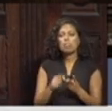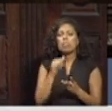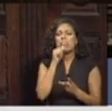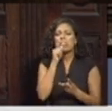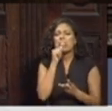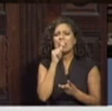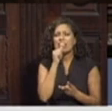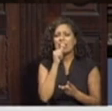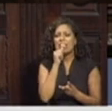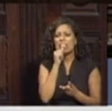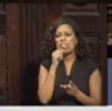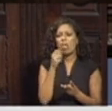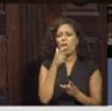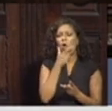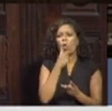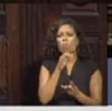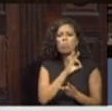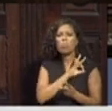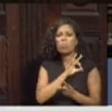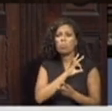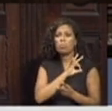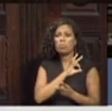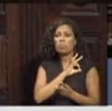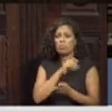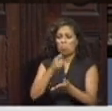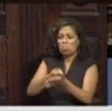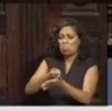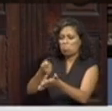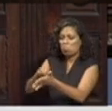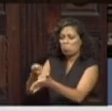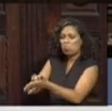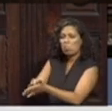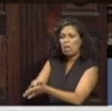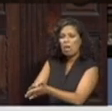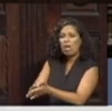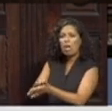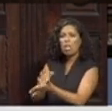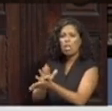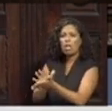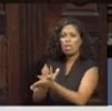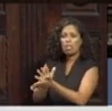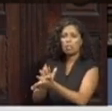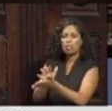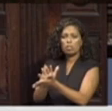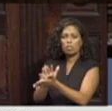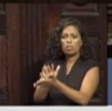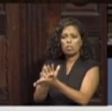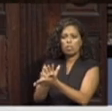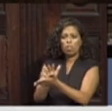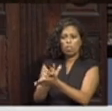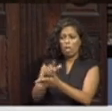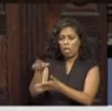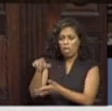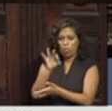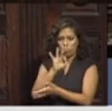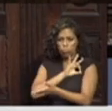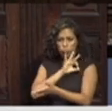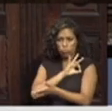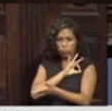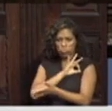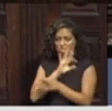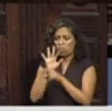Militar do Rio de Janeiro, nós não sairemos do buraco. Se continuarmos com uma quantidade gigantesca de cargos na Polícia